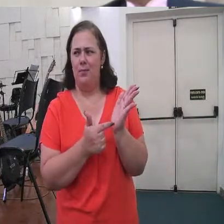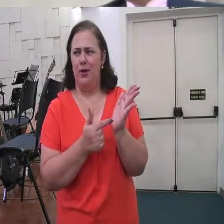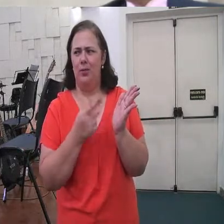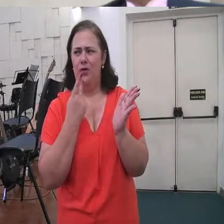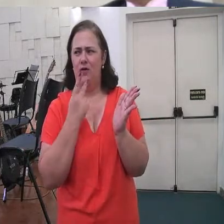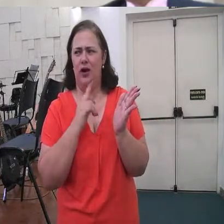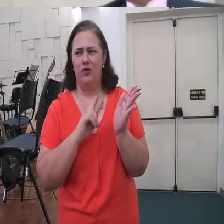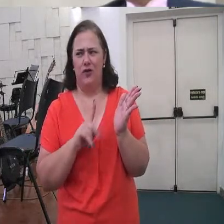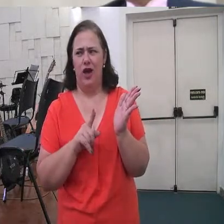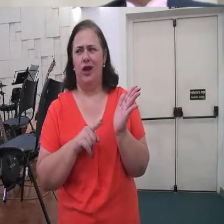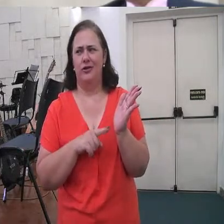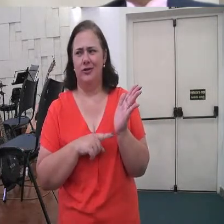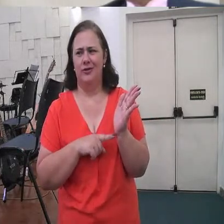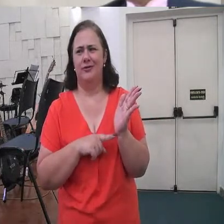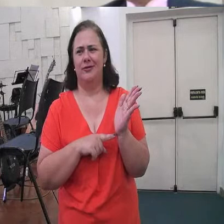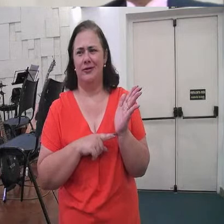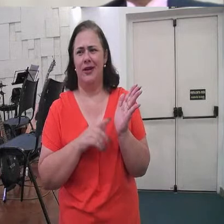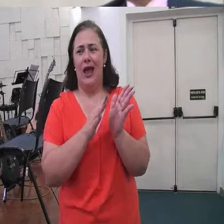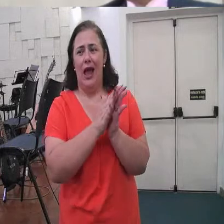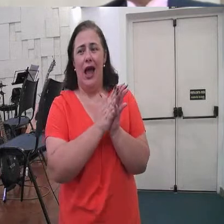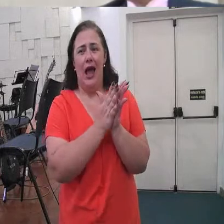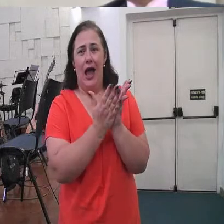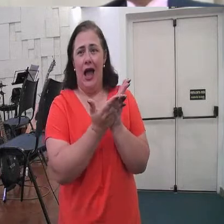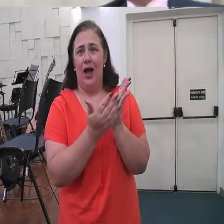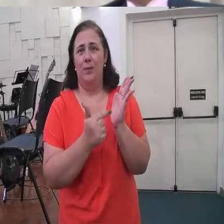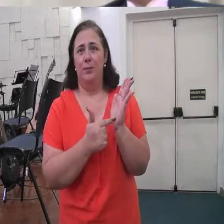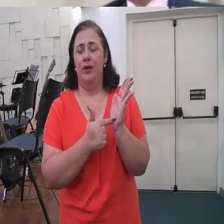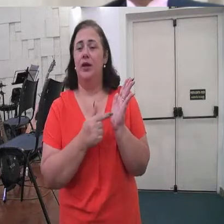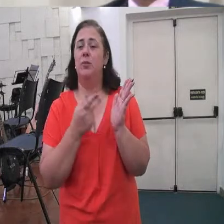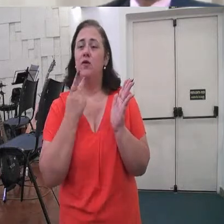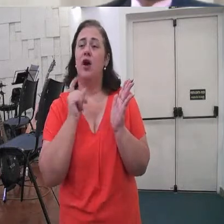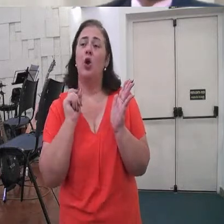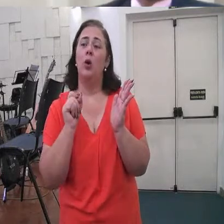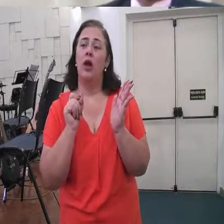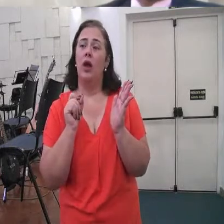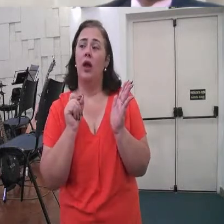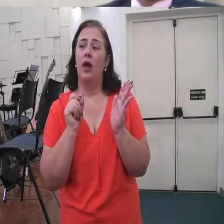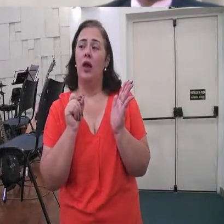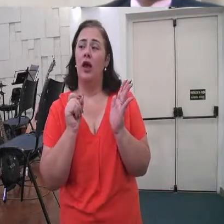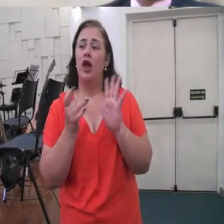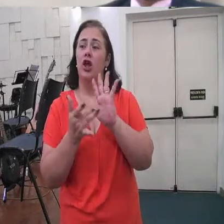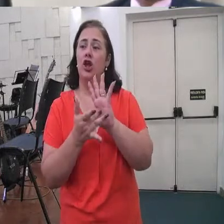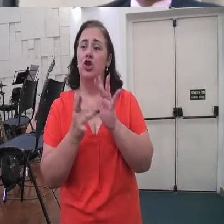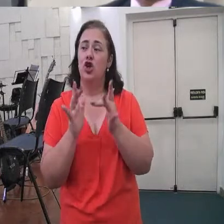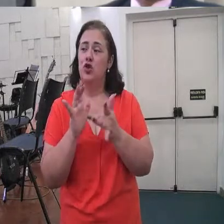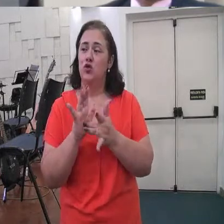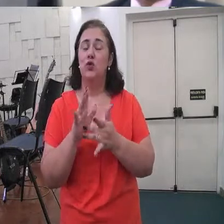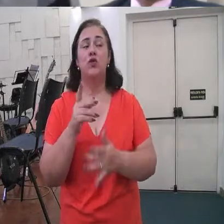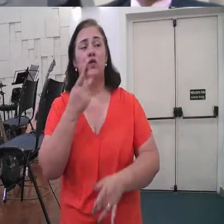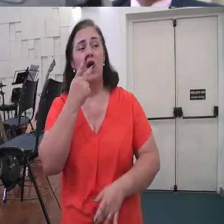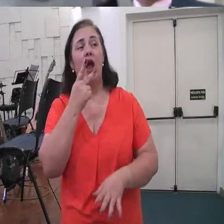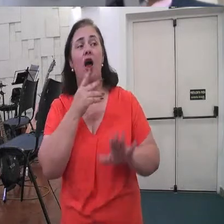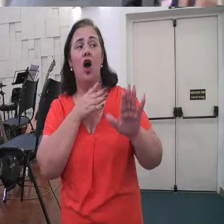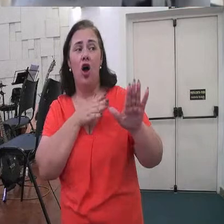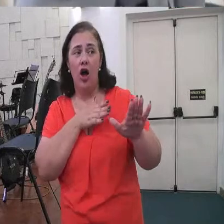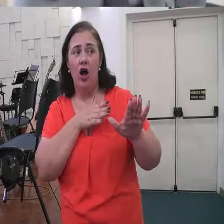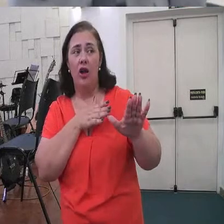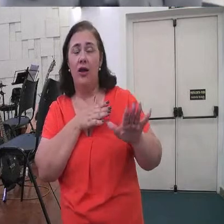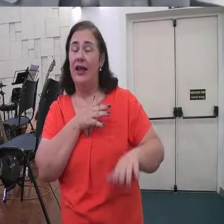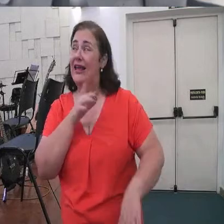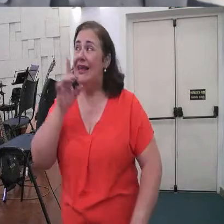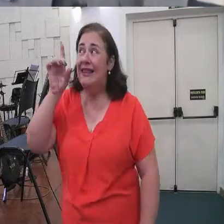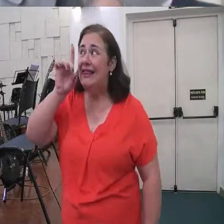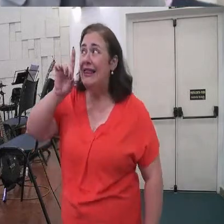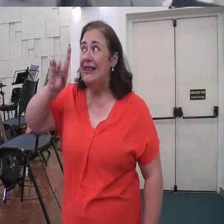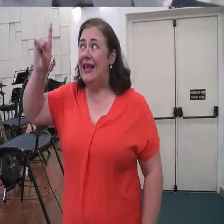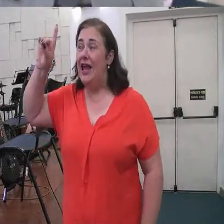que o enviou. Vocês lembram quando ele estava lá conversando com a mulher samaritana, e os discípulos chegaram diante dele e falaram assim: mestre, come. E ele disse